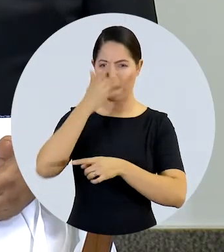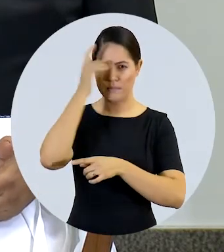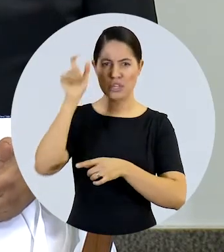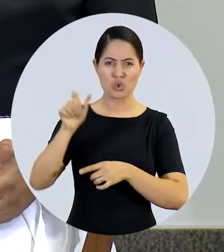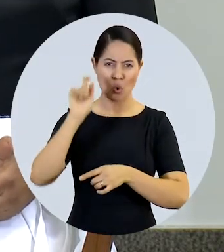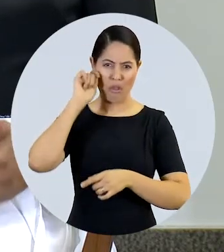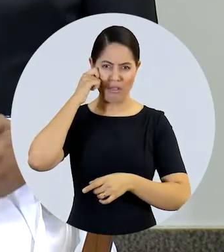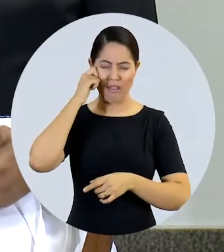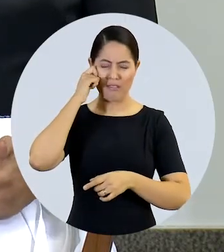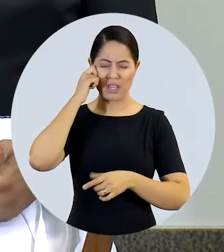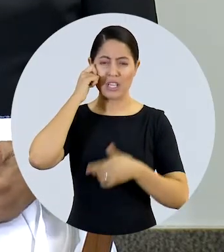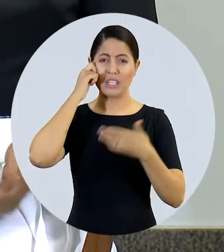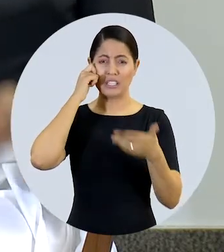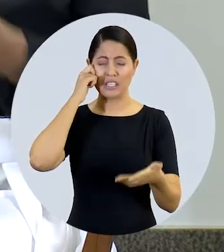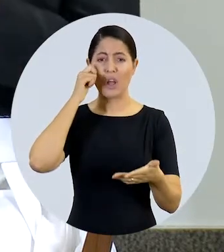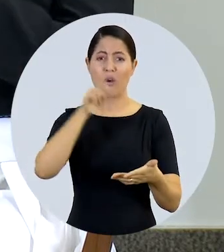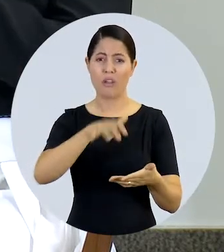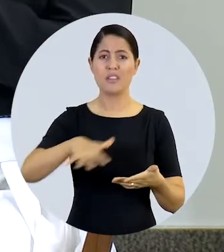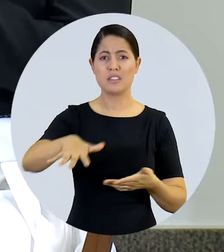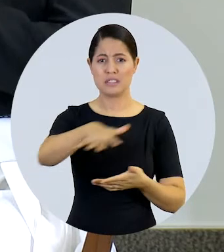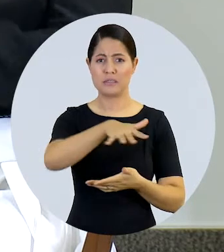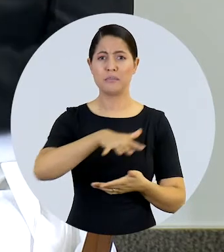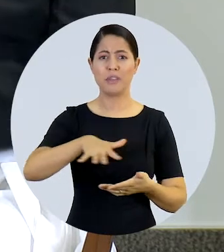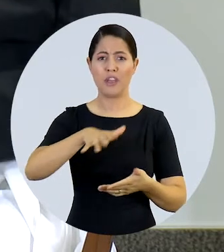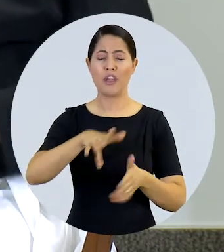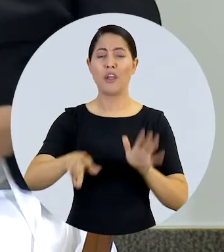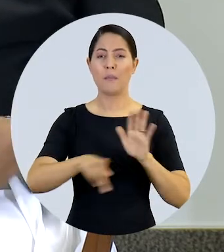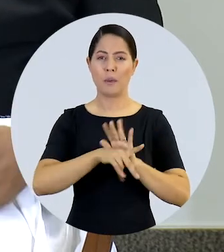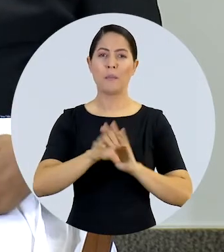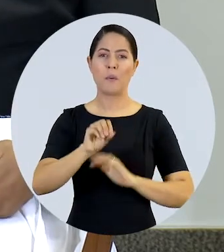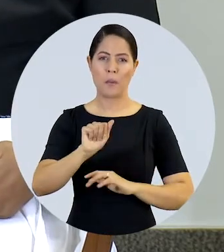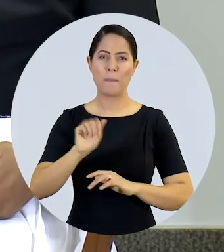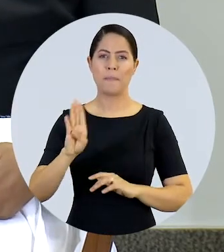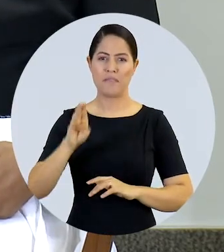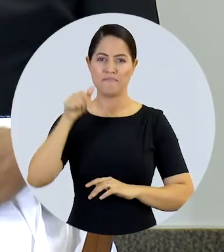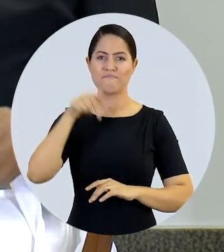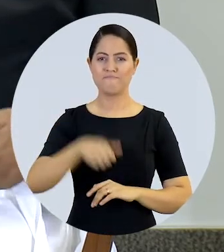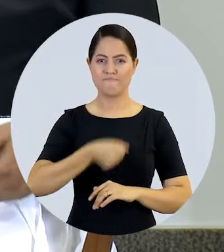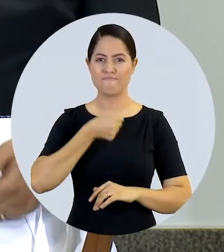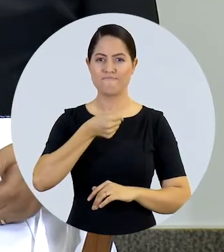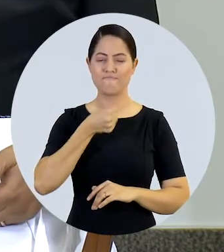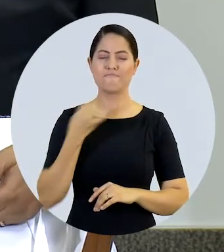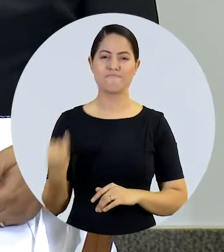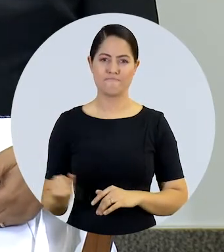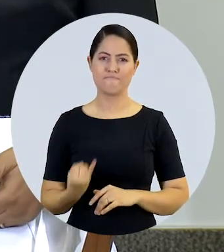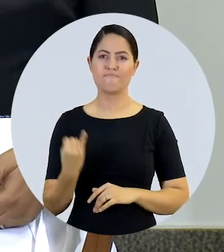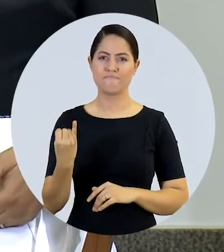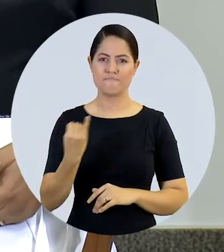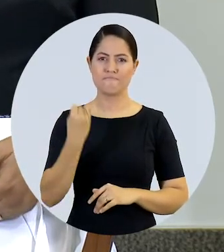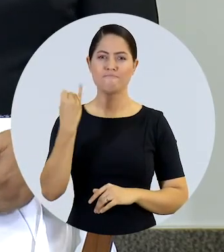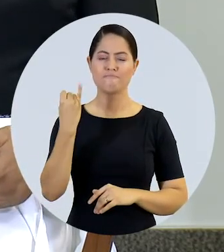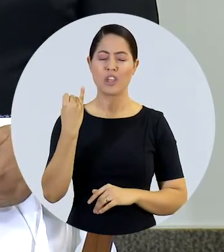do racismo. E principalmente no local em que nós estamos fazendo isso, dentro da OAB.